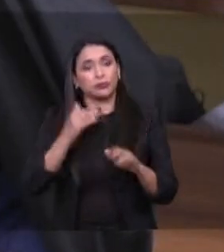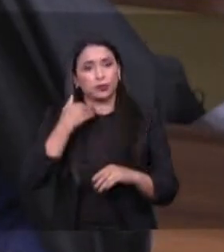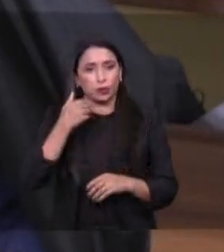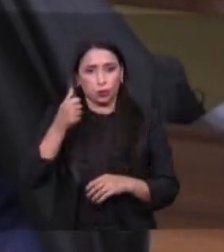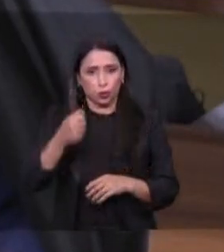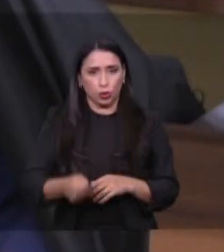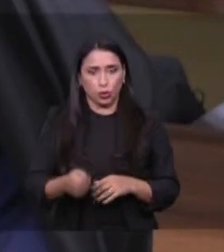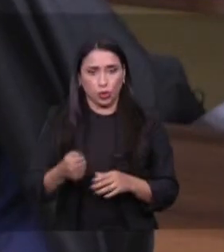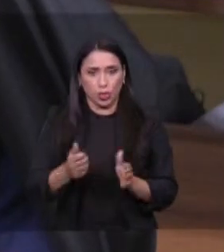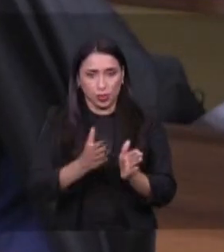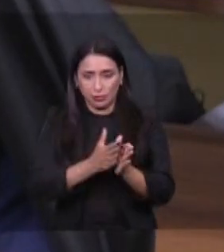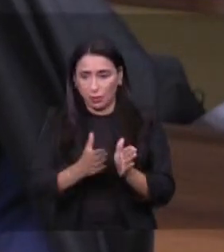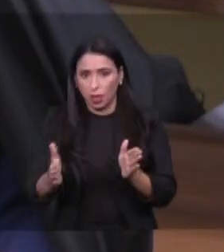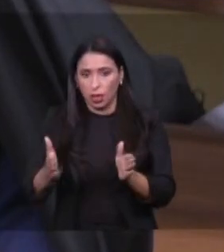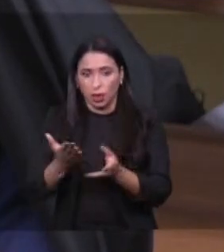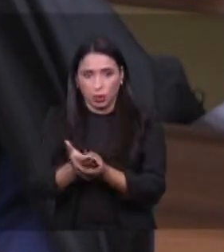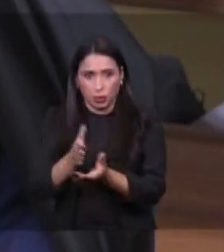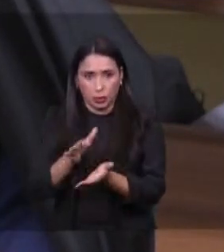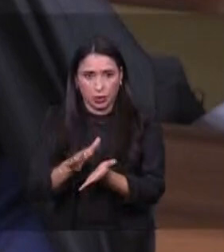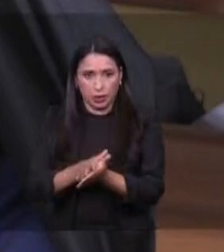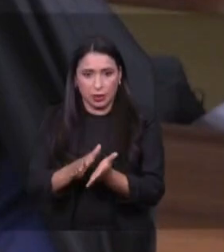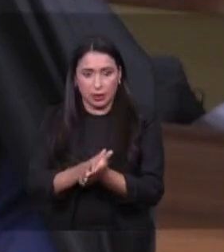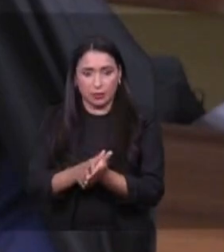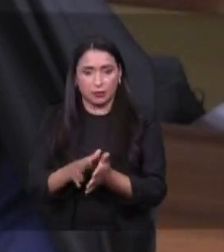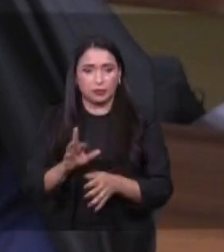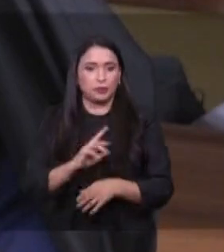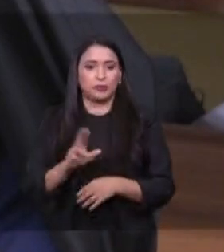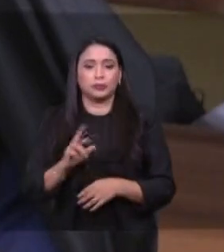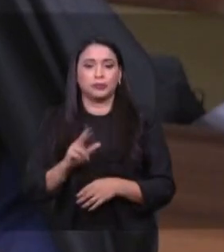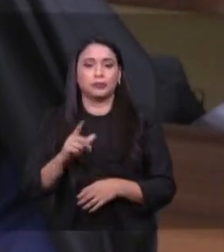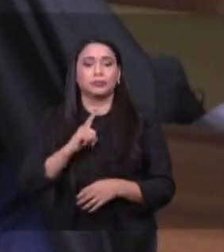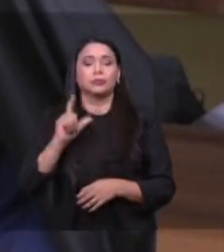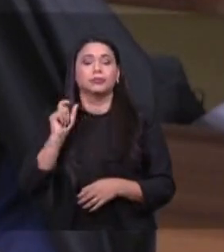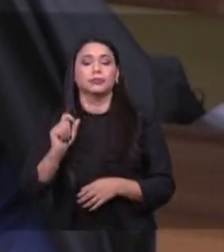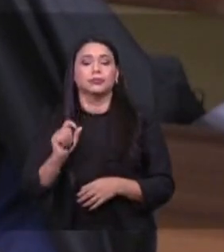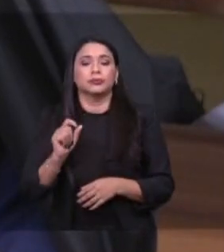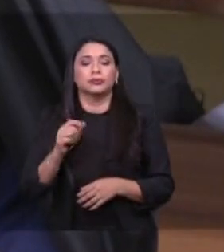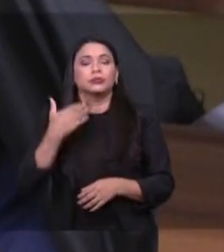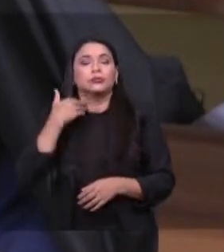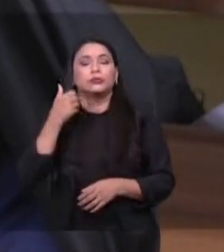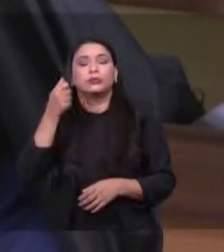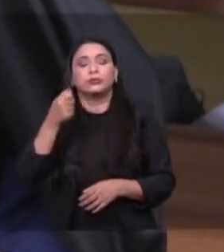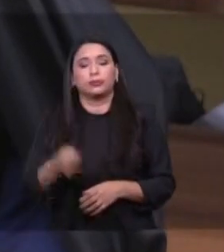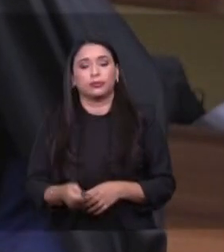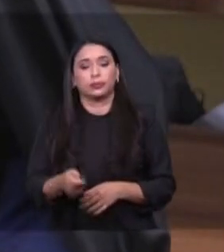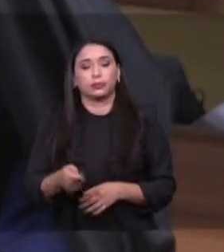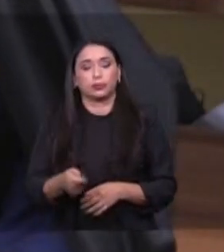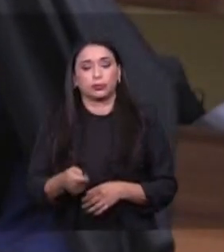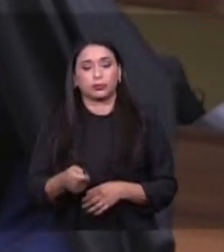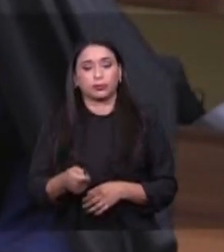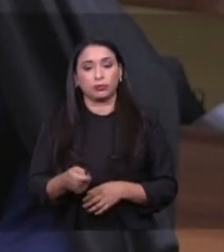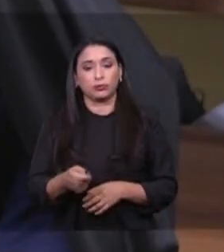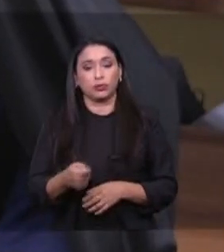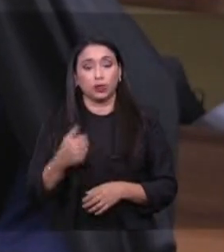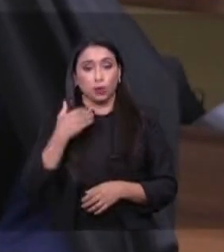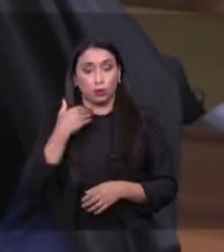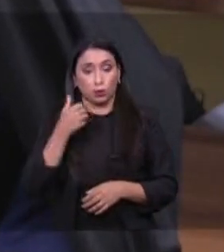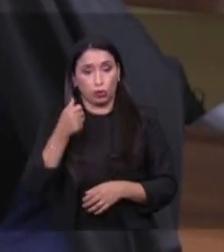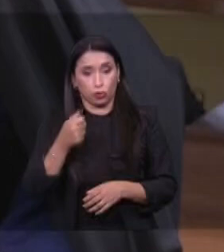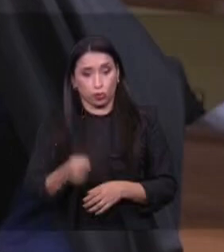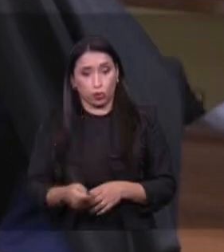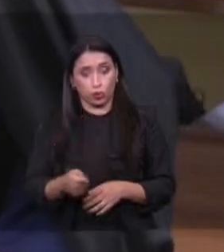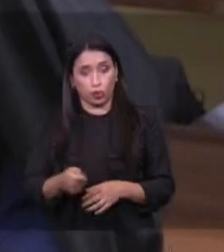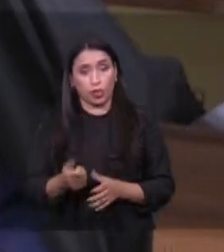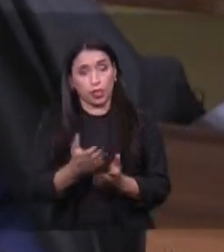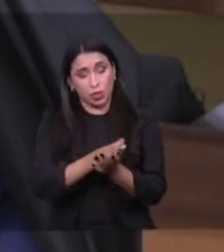do processo, por quê? Porque ela não está no locus do juiz das garantias, ela está no locus do juiz da instrução, ela está no